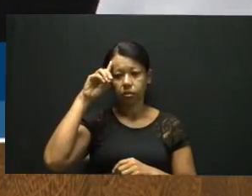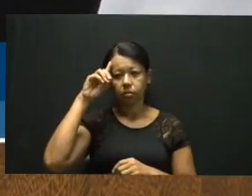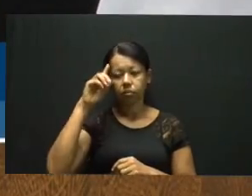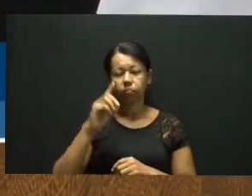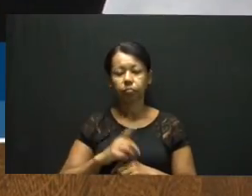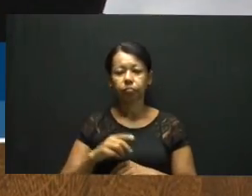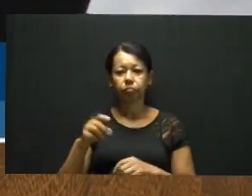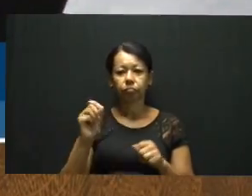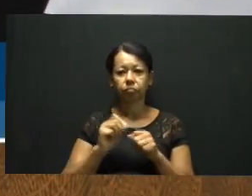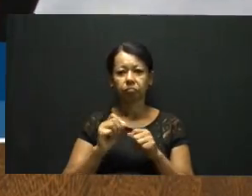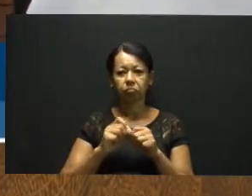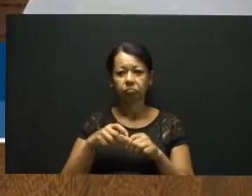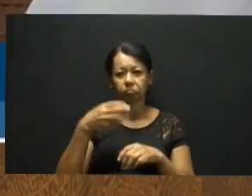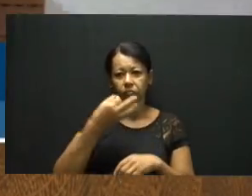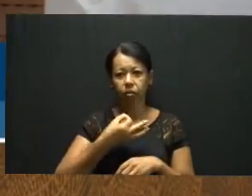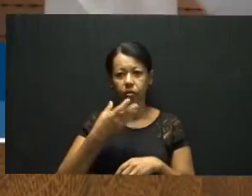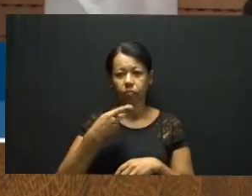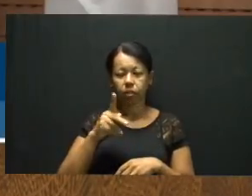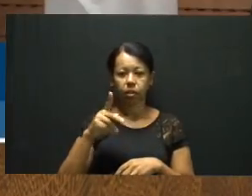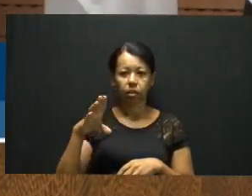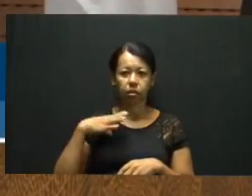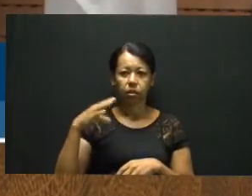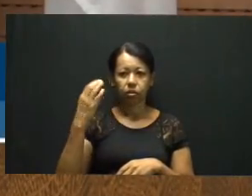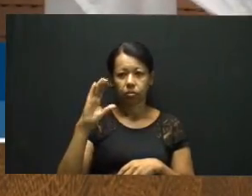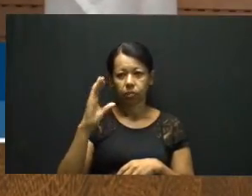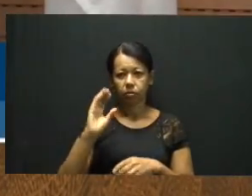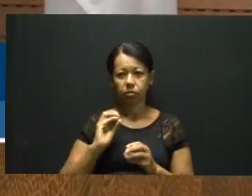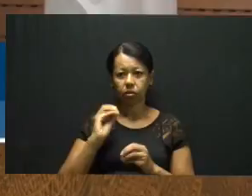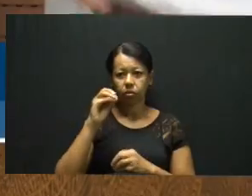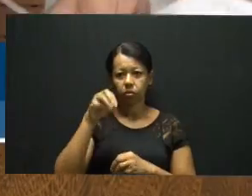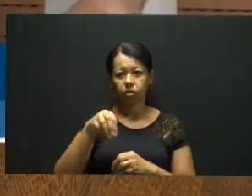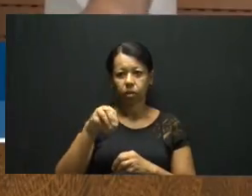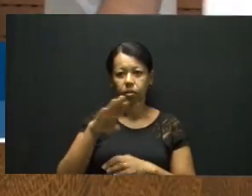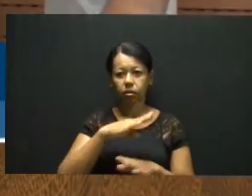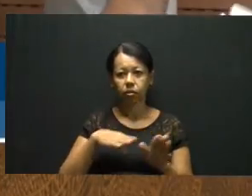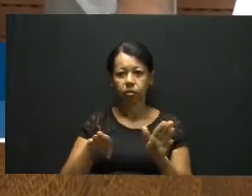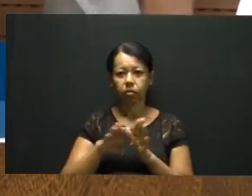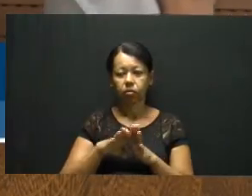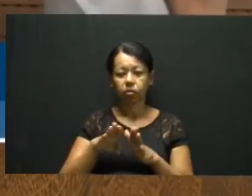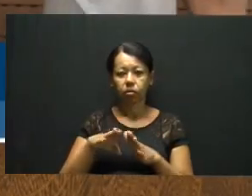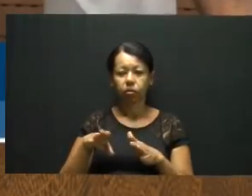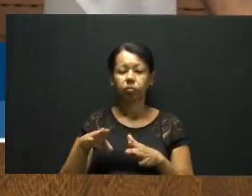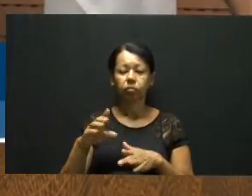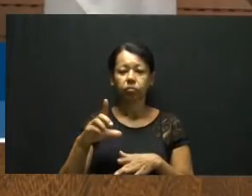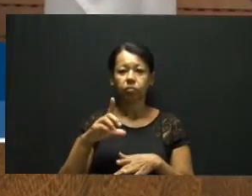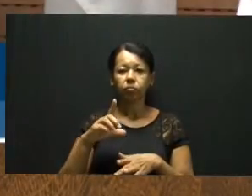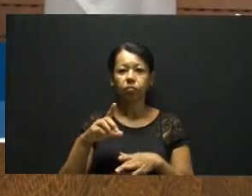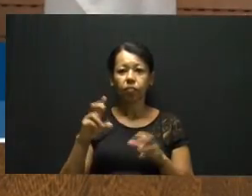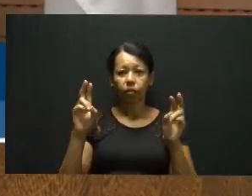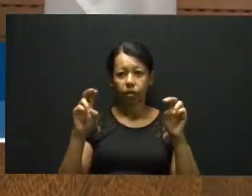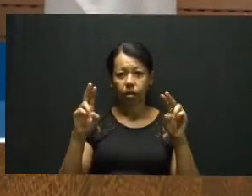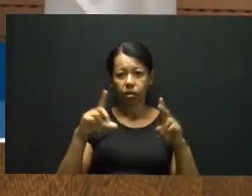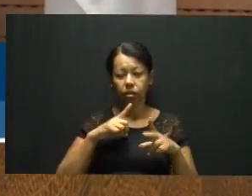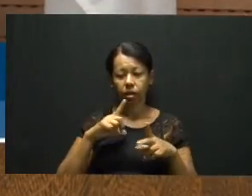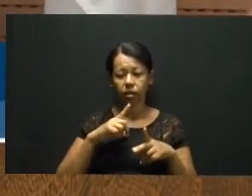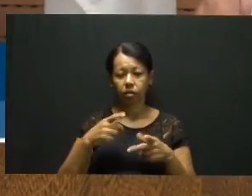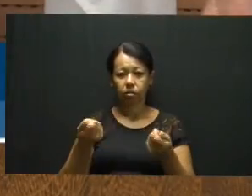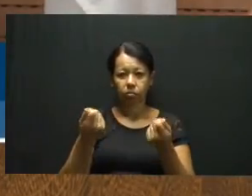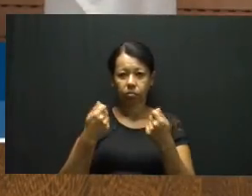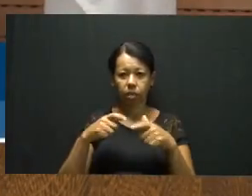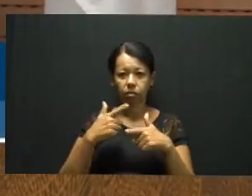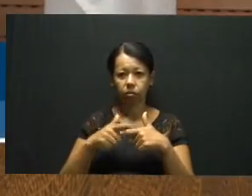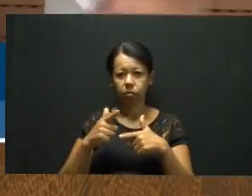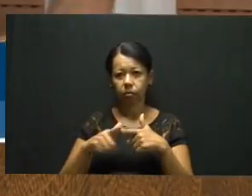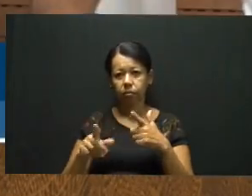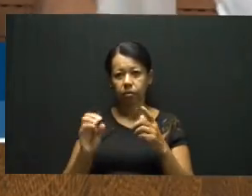propor ações para que o município de Cubatão seja inserido em todas as tratativas relacionadas aos danos causados